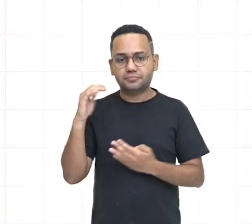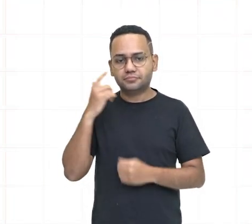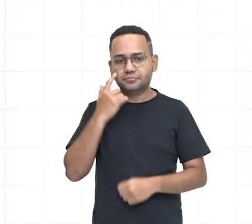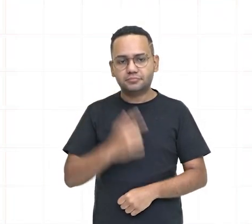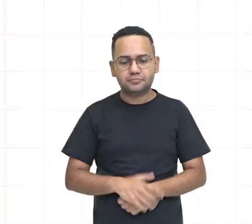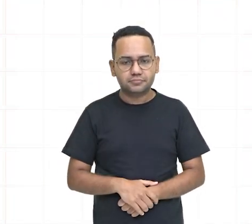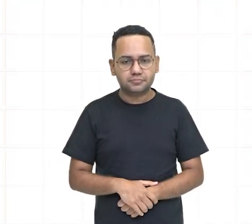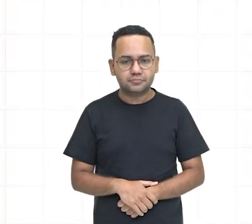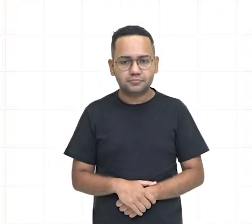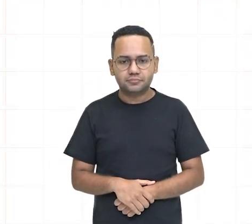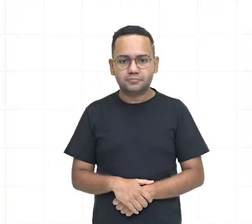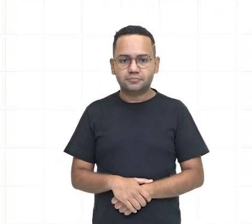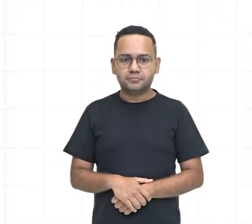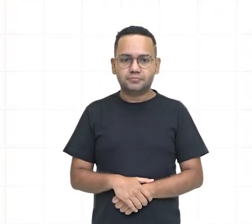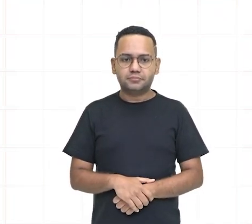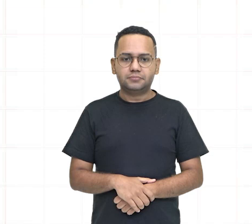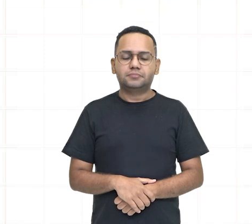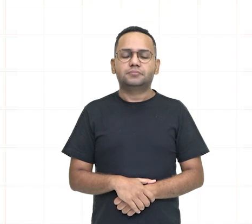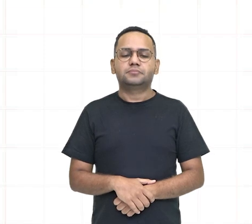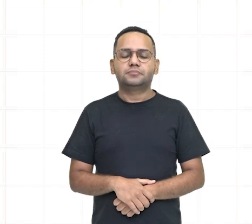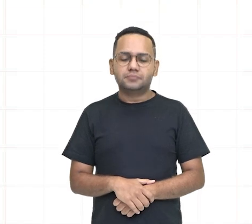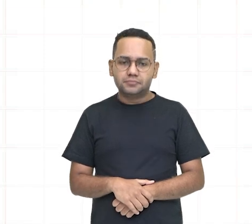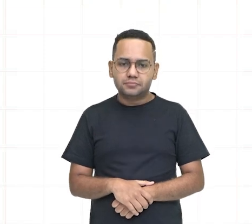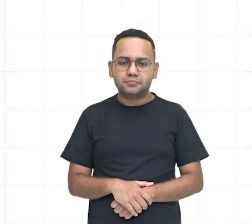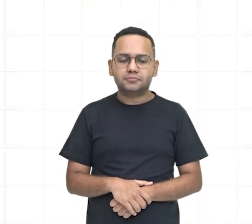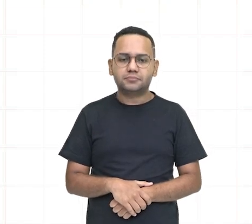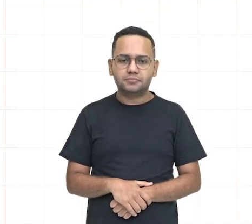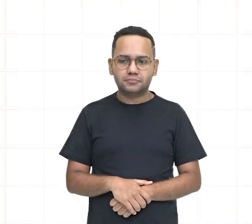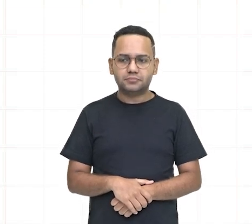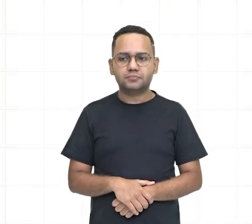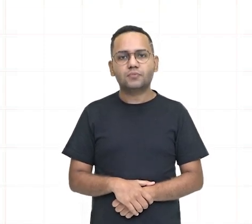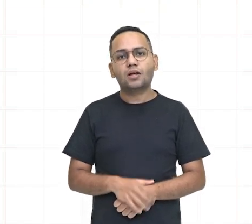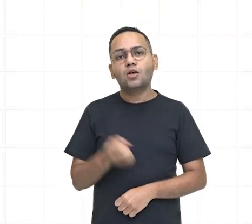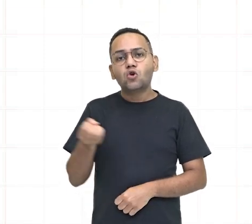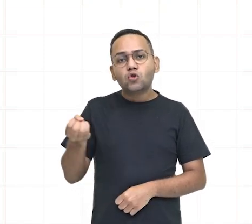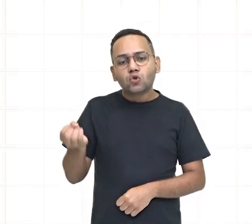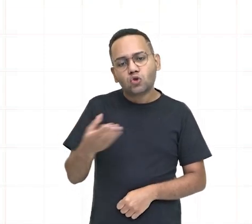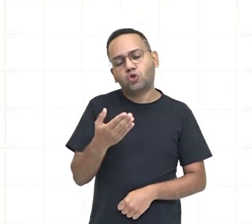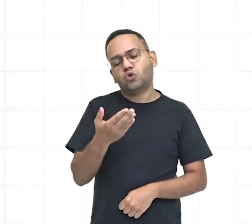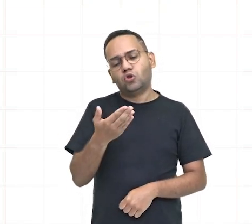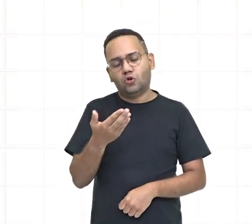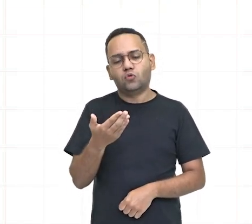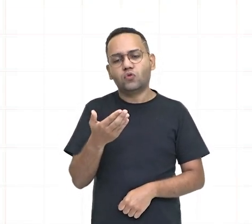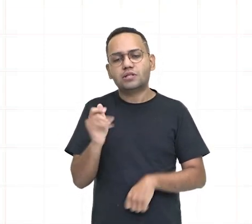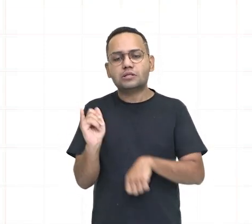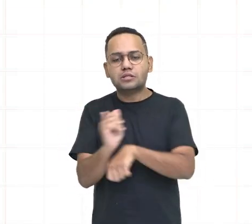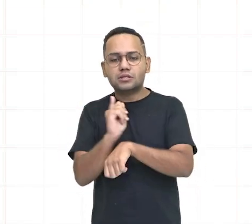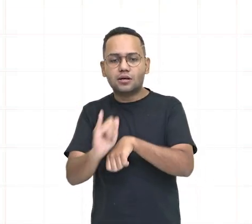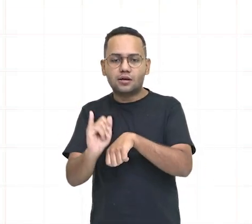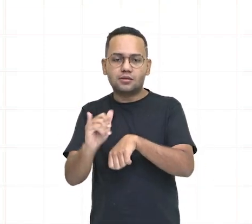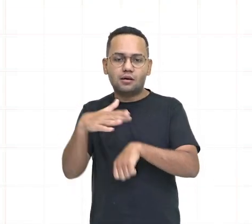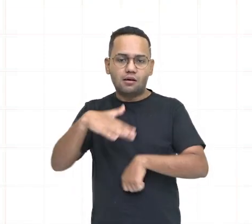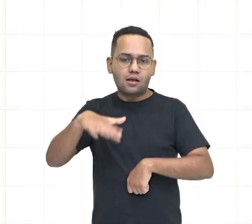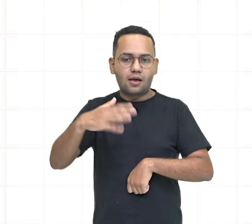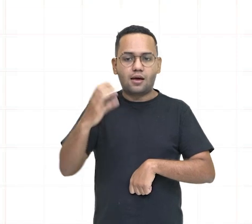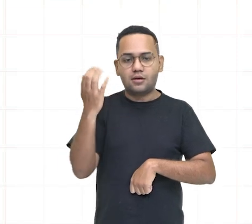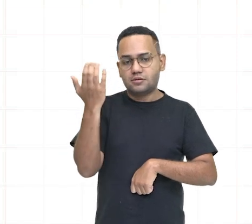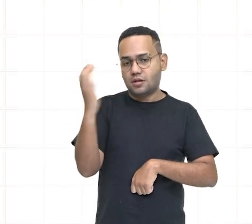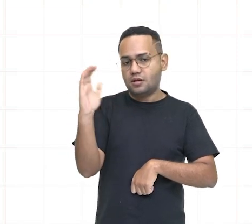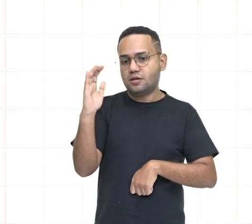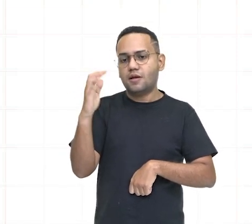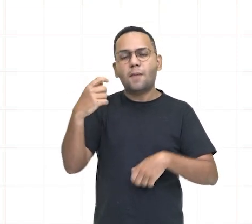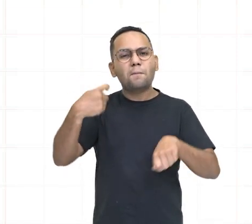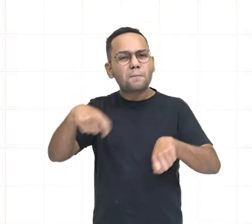revolução técnico-científica trouxe novas exigências em termos de qualificação